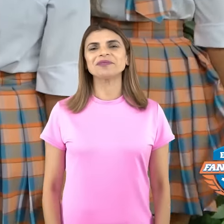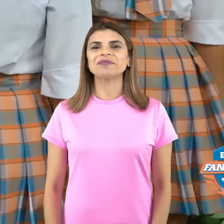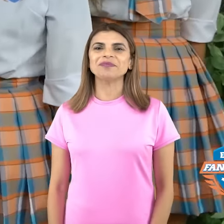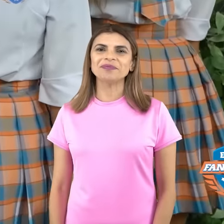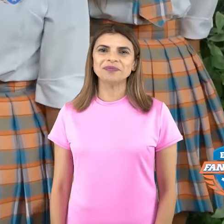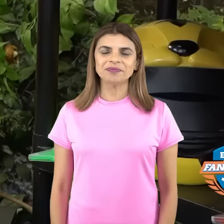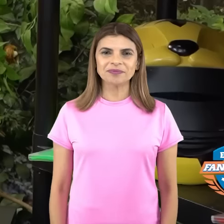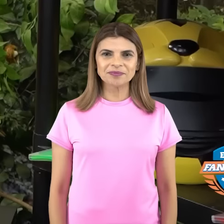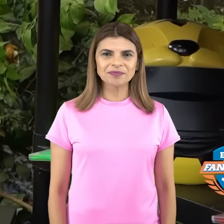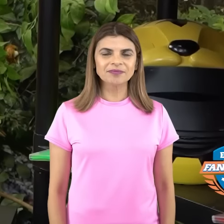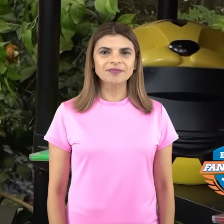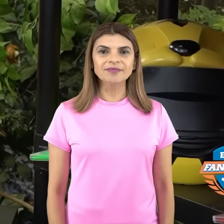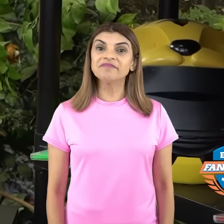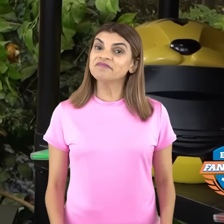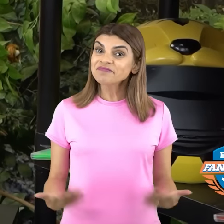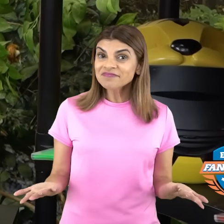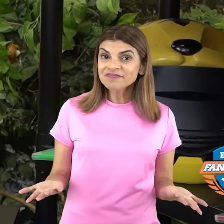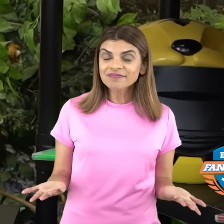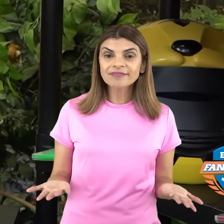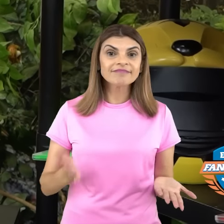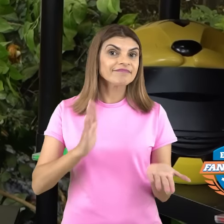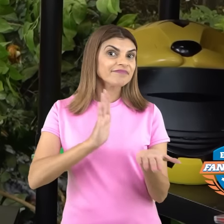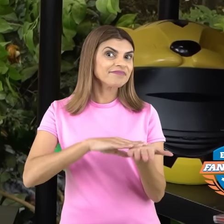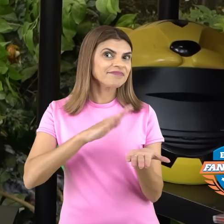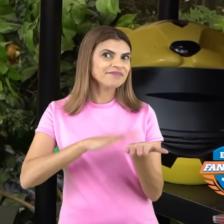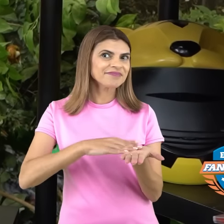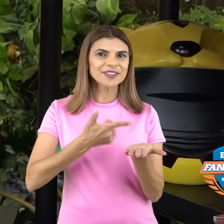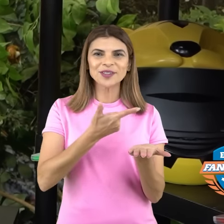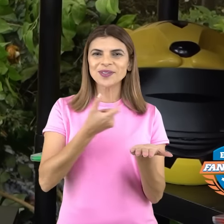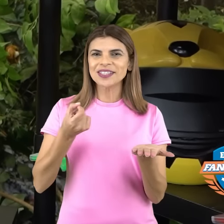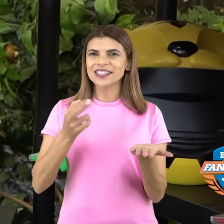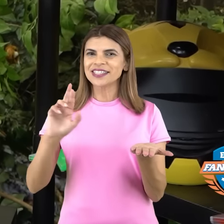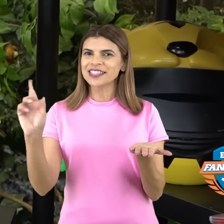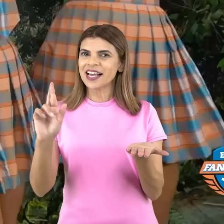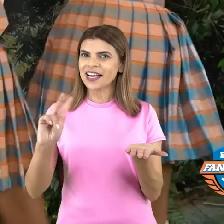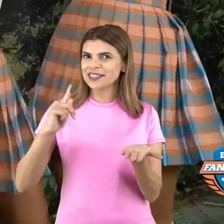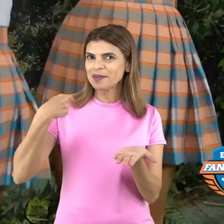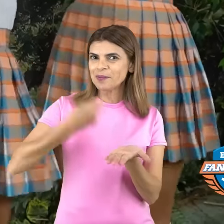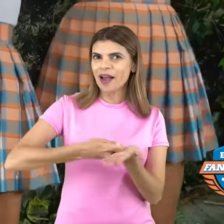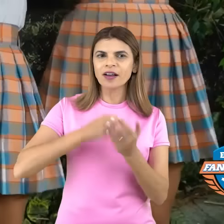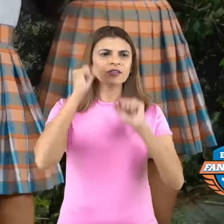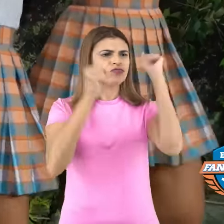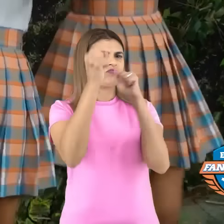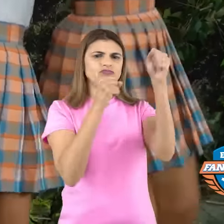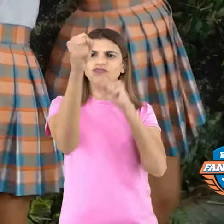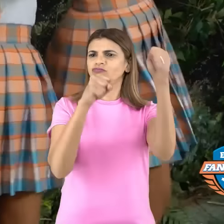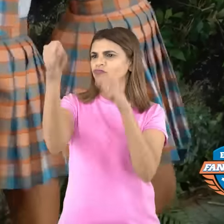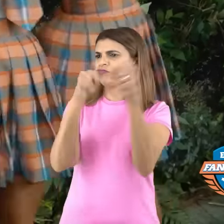sim! Vamos lá. 200 reais.